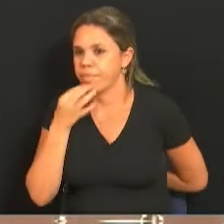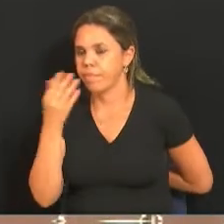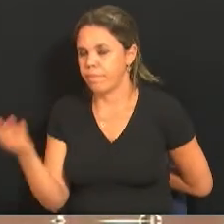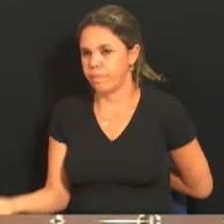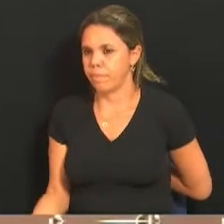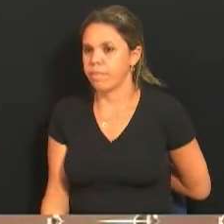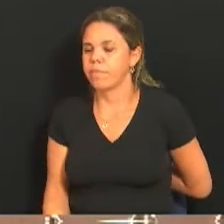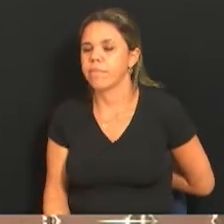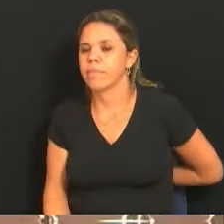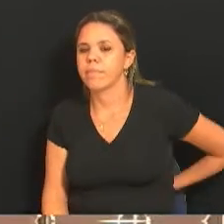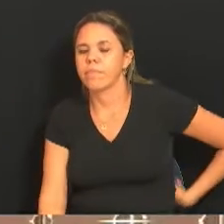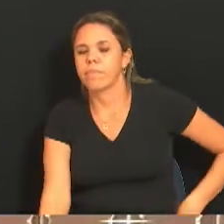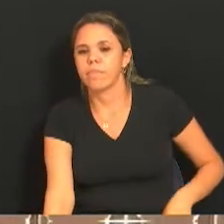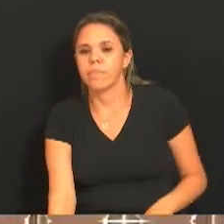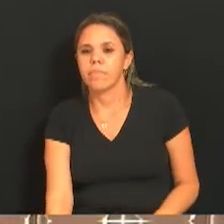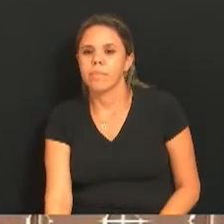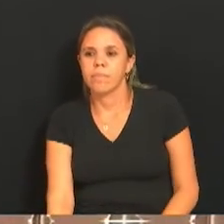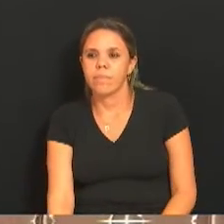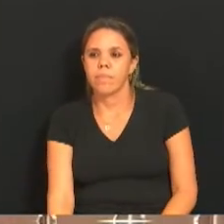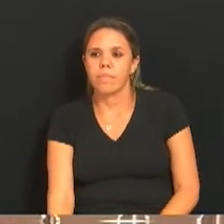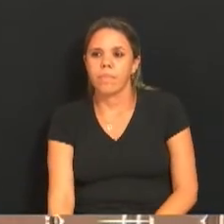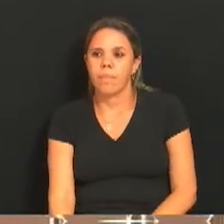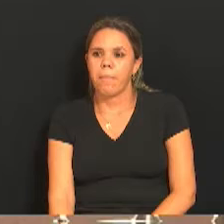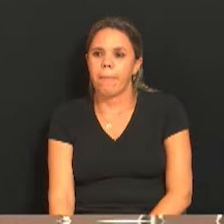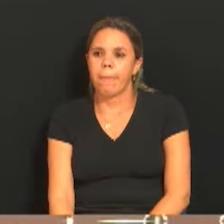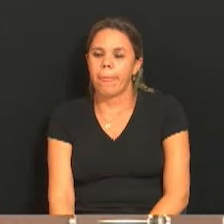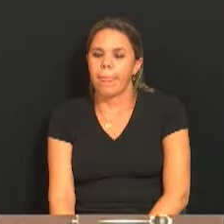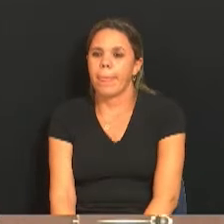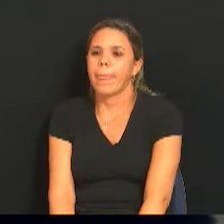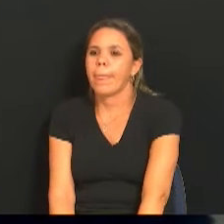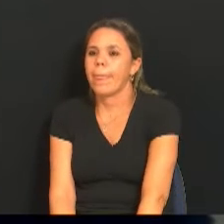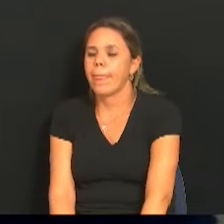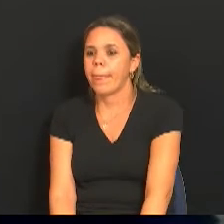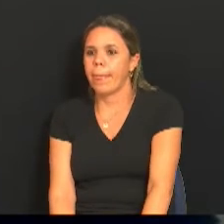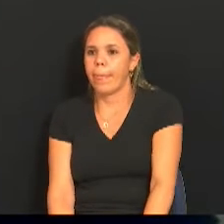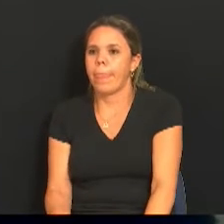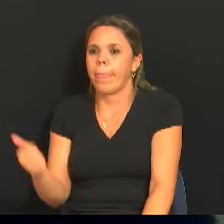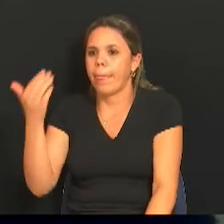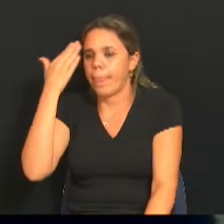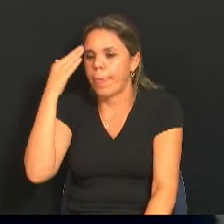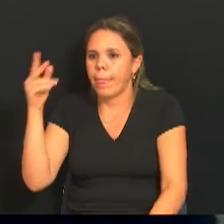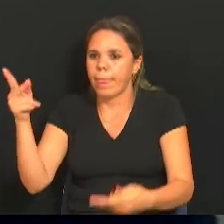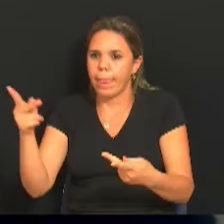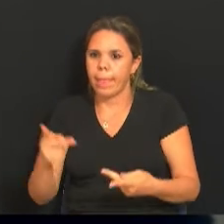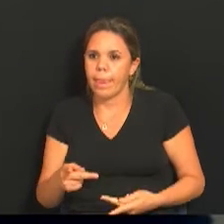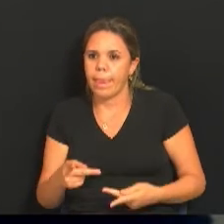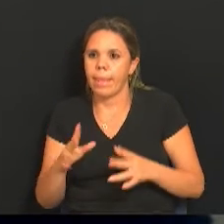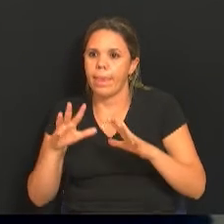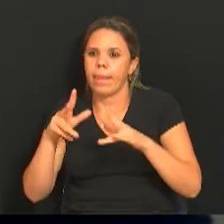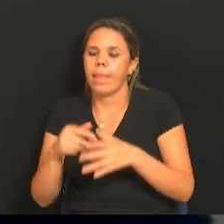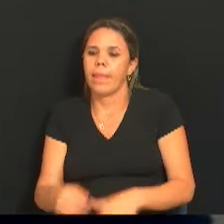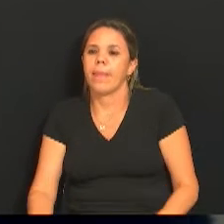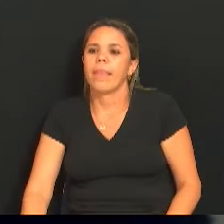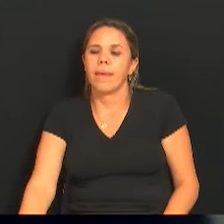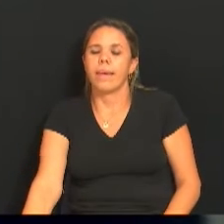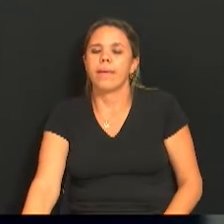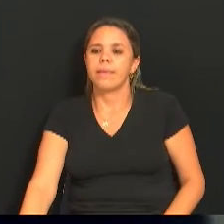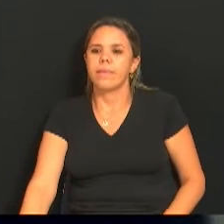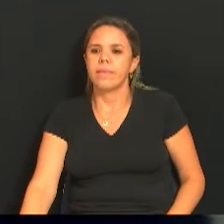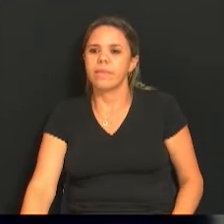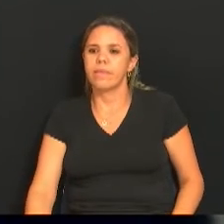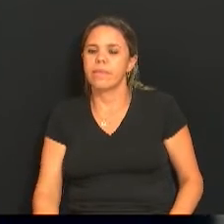que todos possam conhecê-lo. Primeiramente, eu queria agradecer o convite, né, e agradeço a todos em nome do Major, que